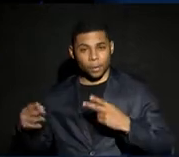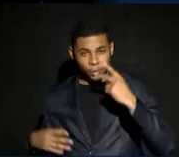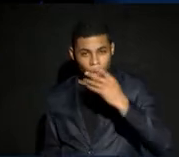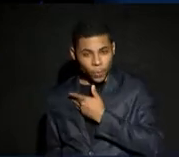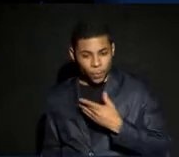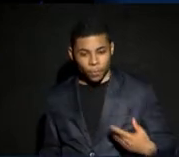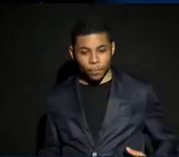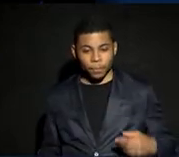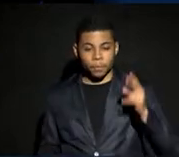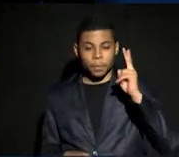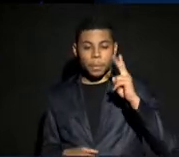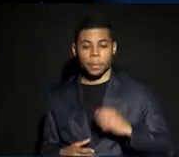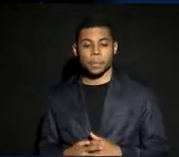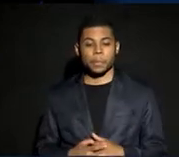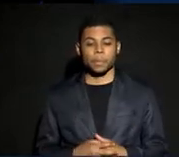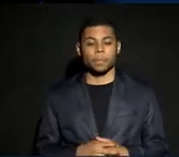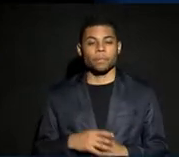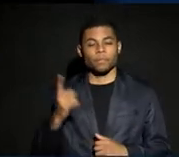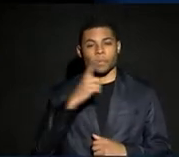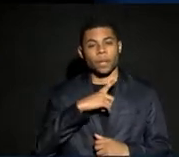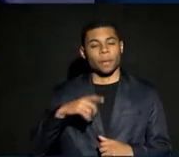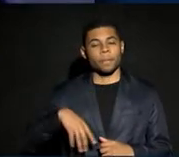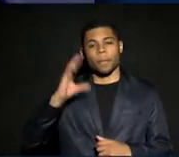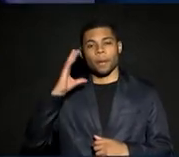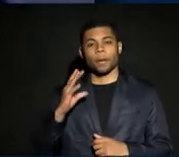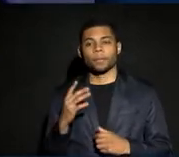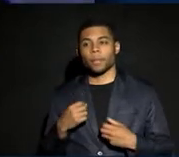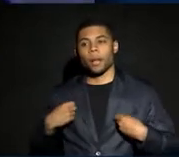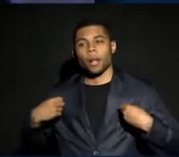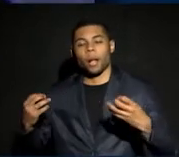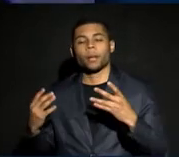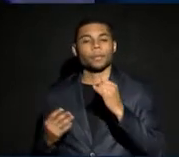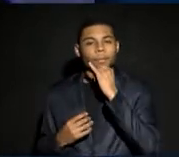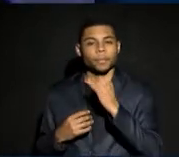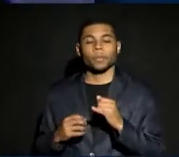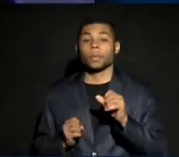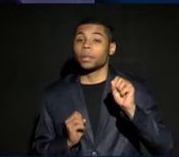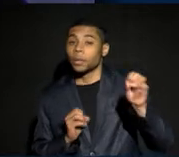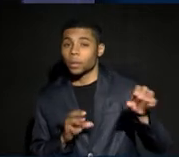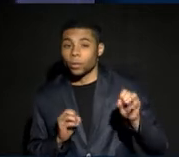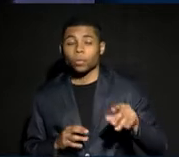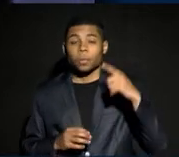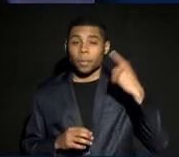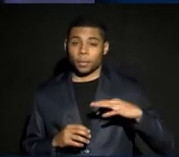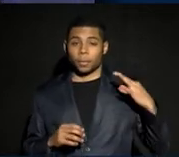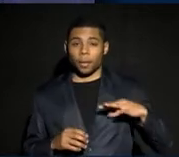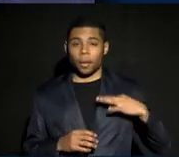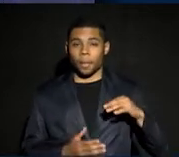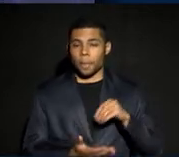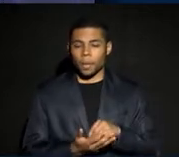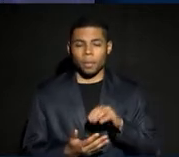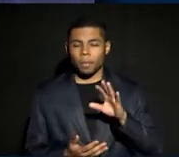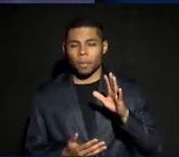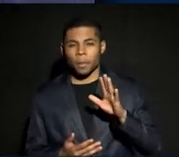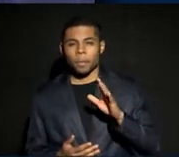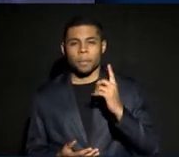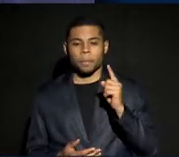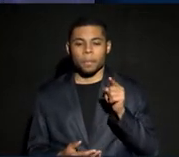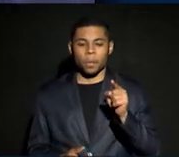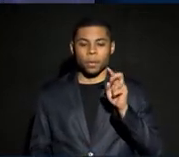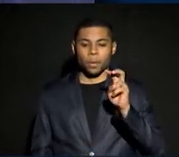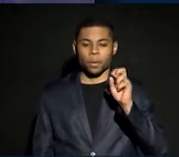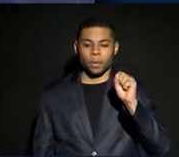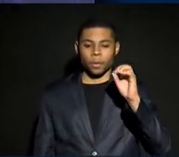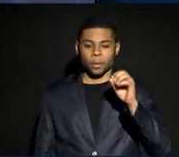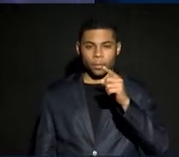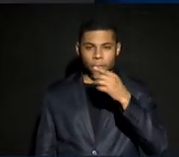tem tem aumentos de gastos em frentes como ensino e salário mínimo, se não me engano, 1.580, que o